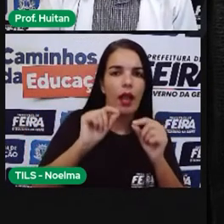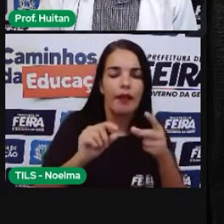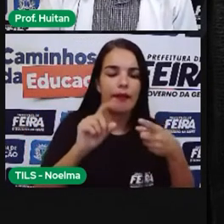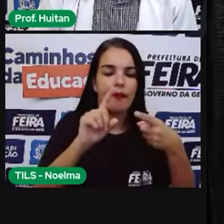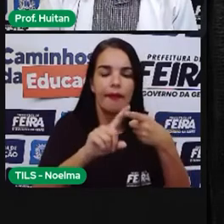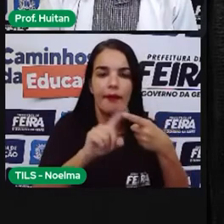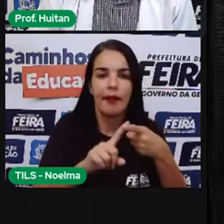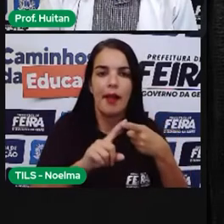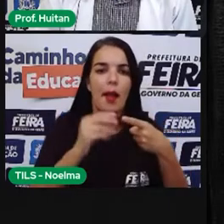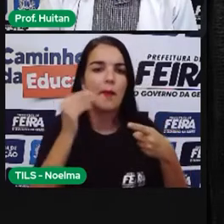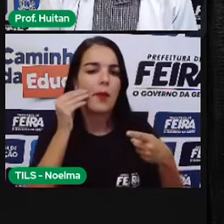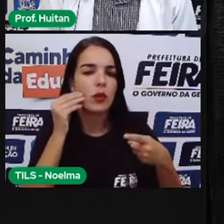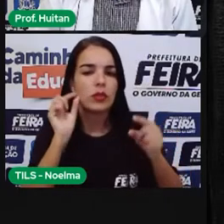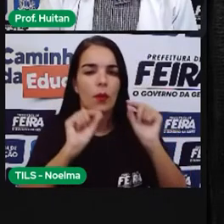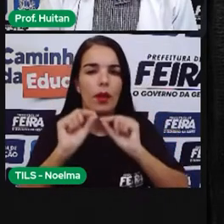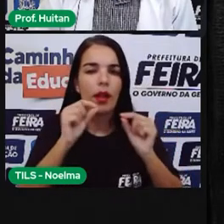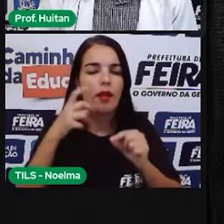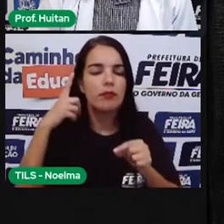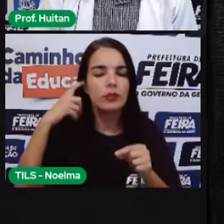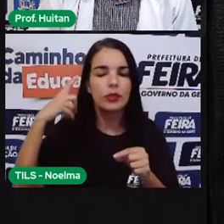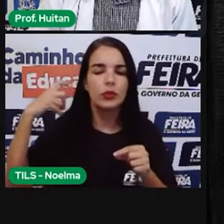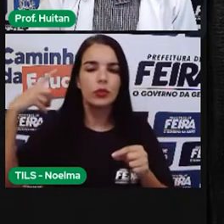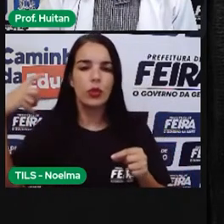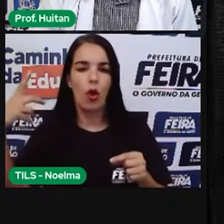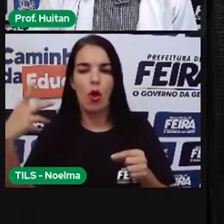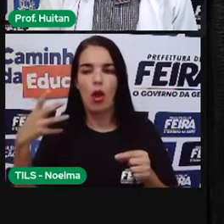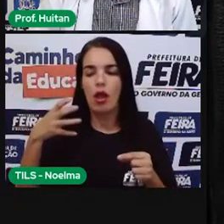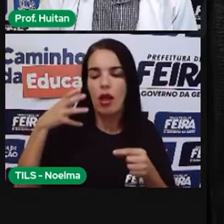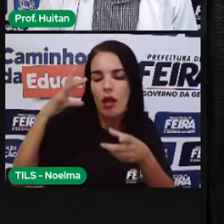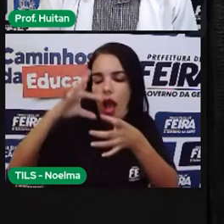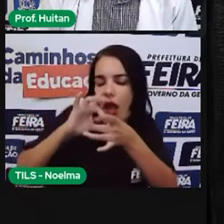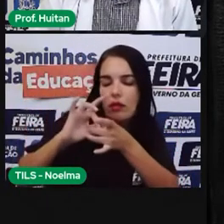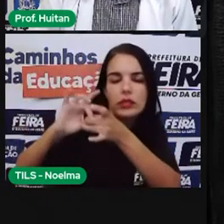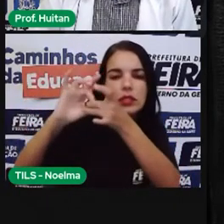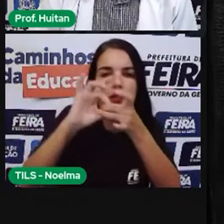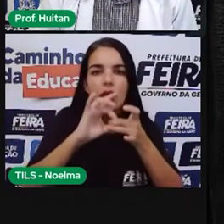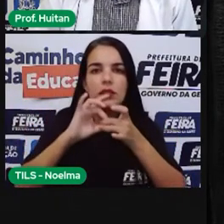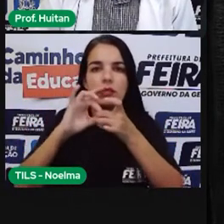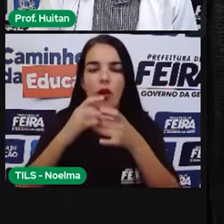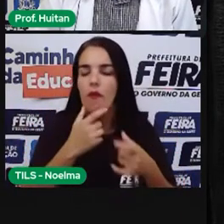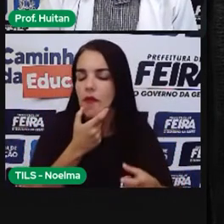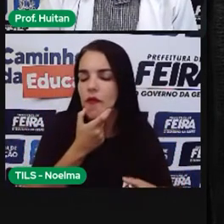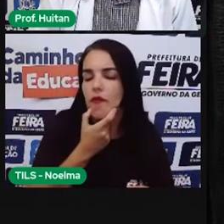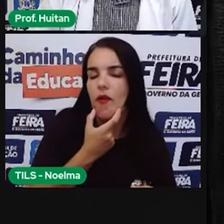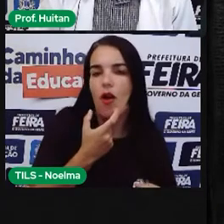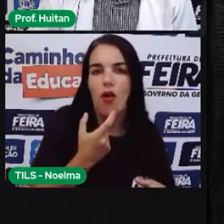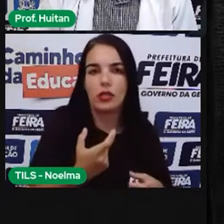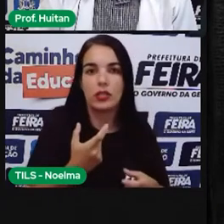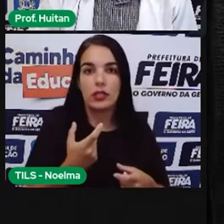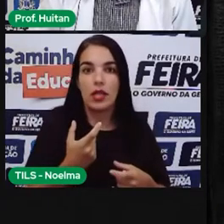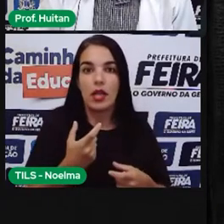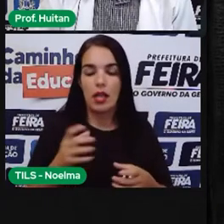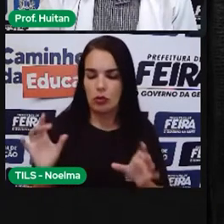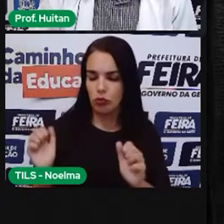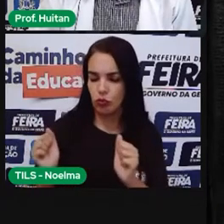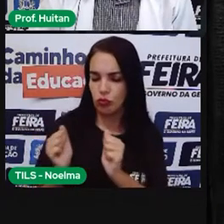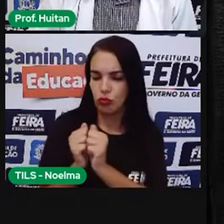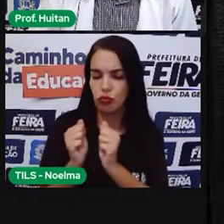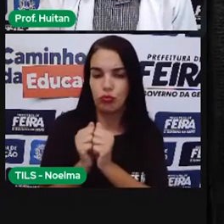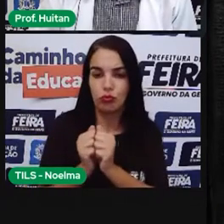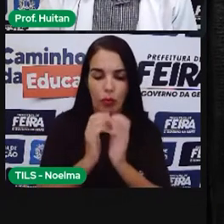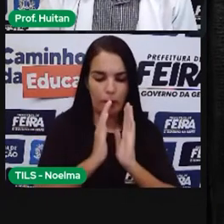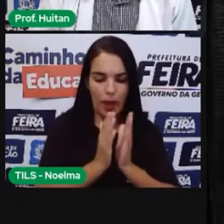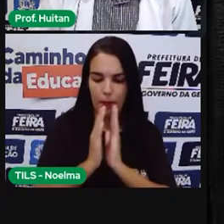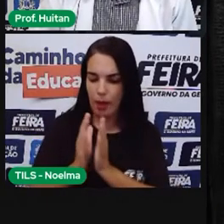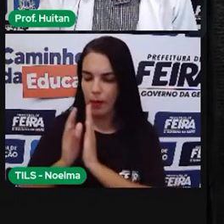melodias e harmonias mais refinadas e elaboradas. Voz e instrumentos são geralmente muito ligados à